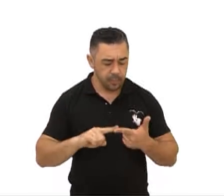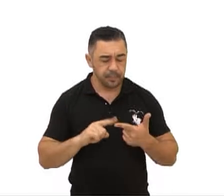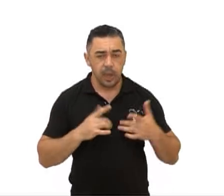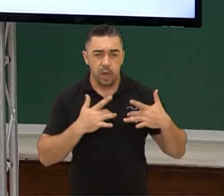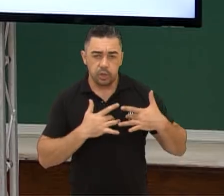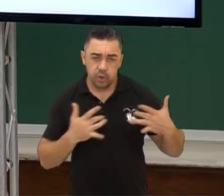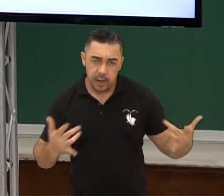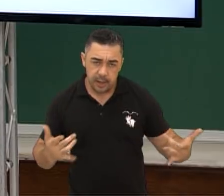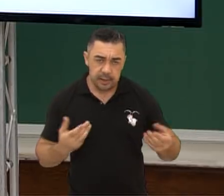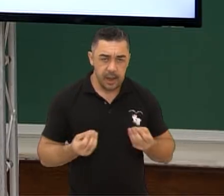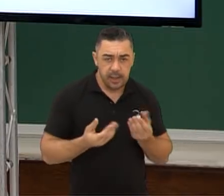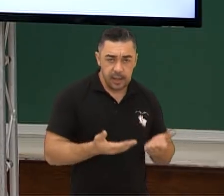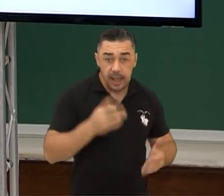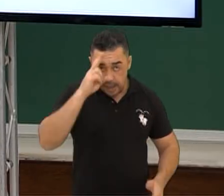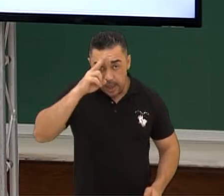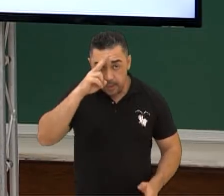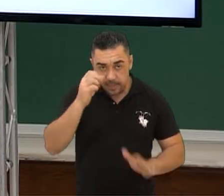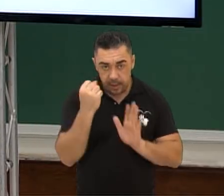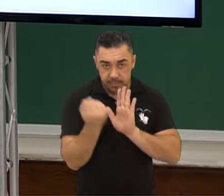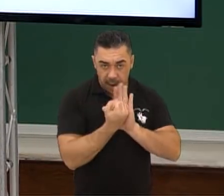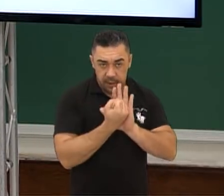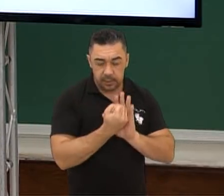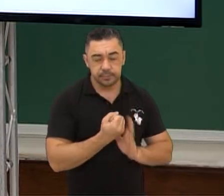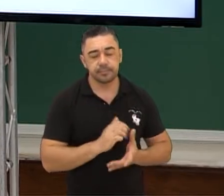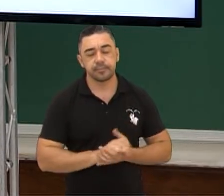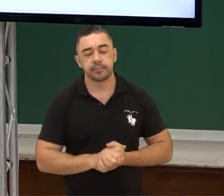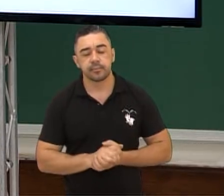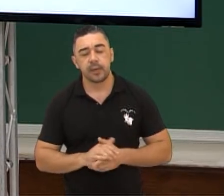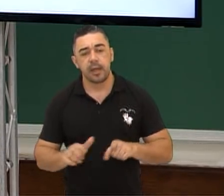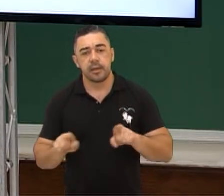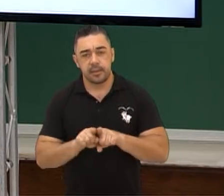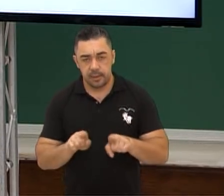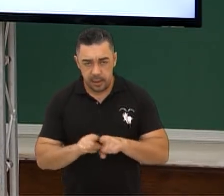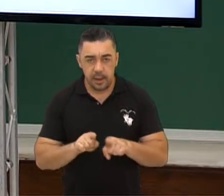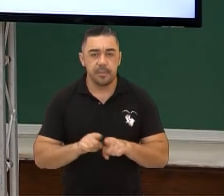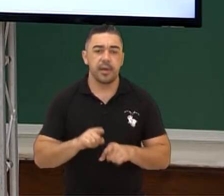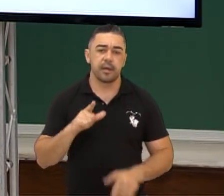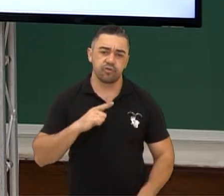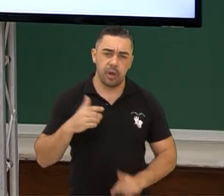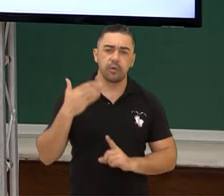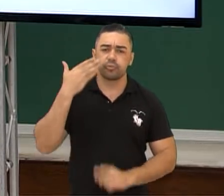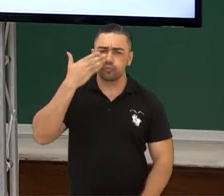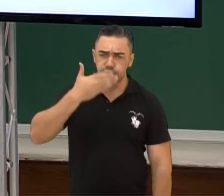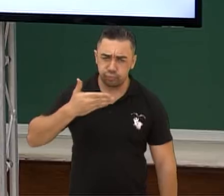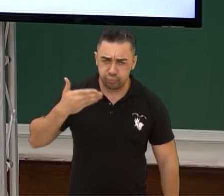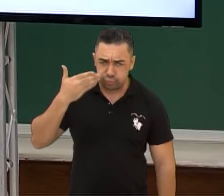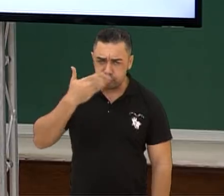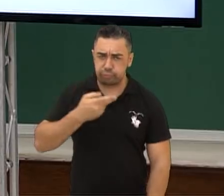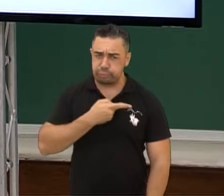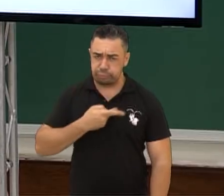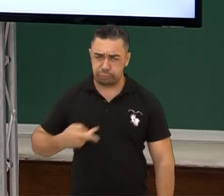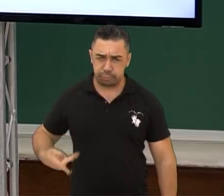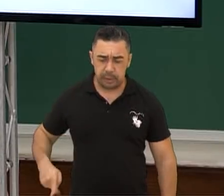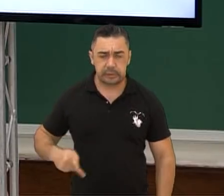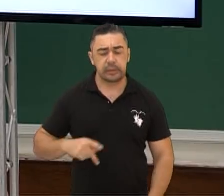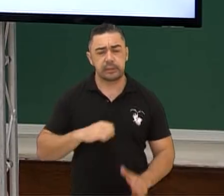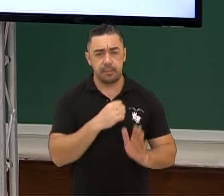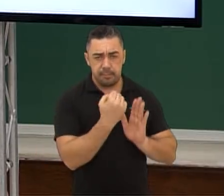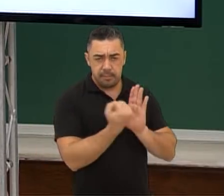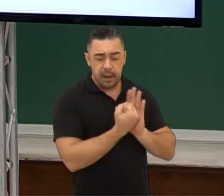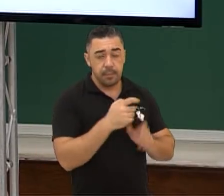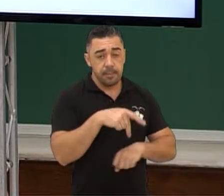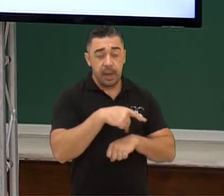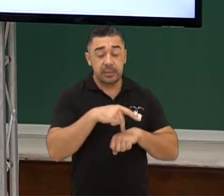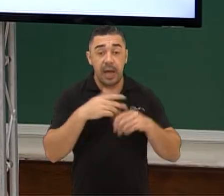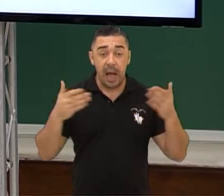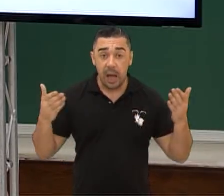lembra, estavam naquela imagem que a gente iniciou a aula, eles estavam também presentes nos discursos das autoridades, nos símbolos do país, eles